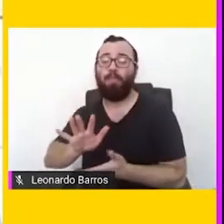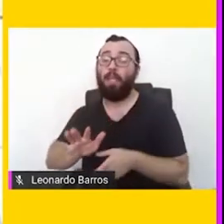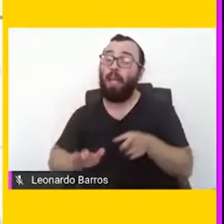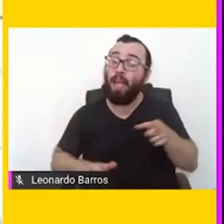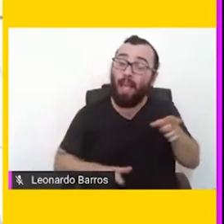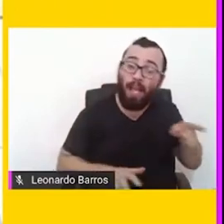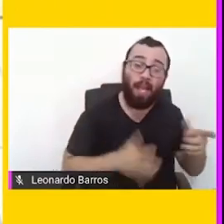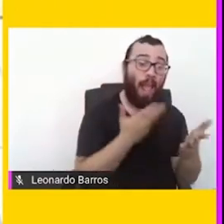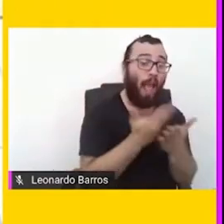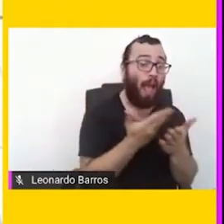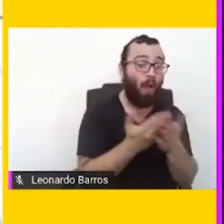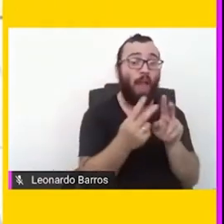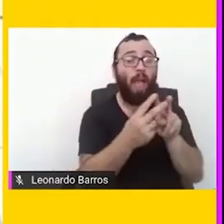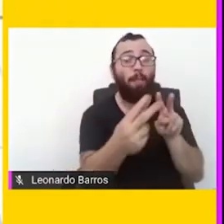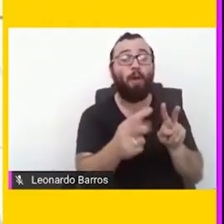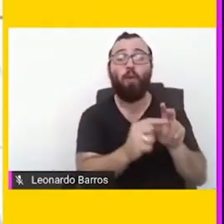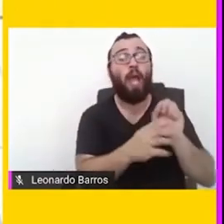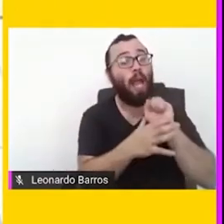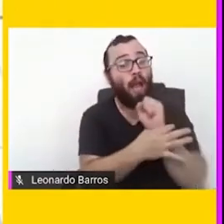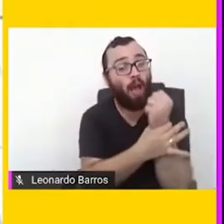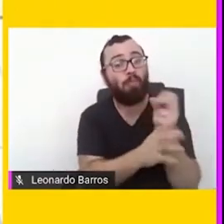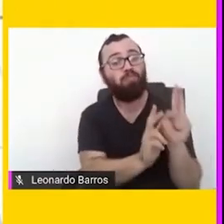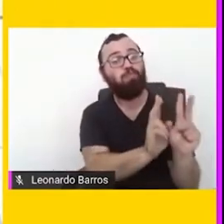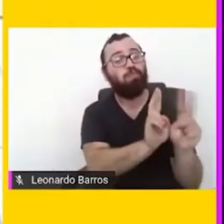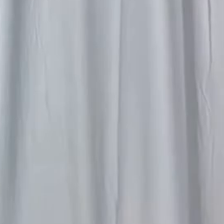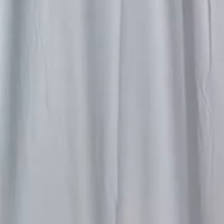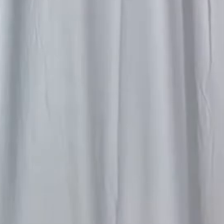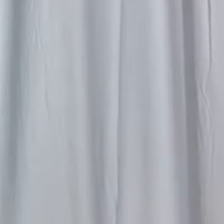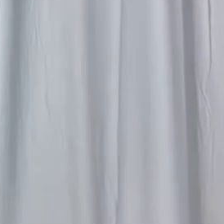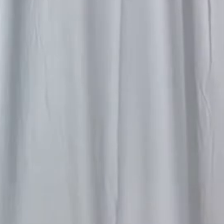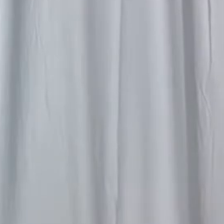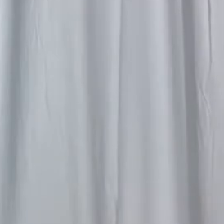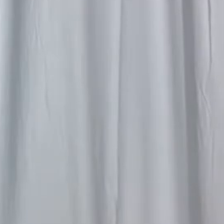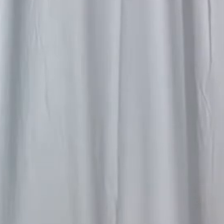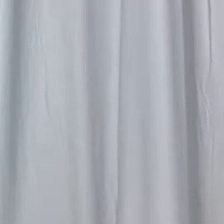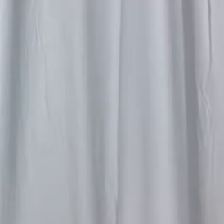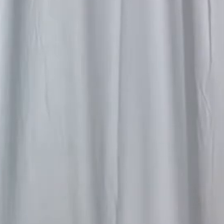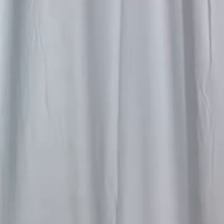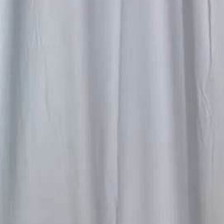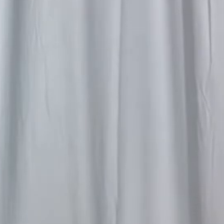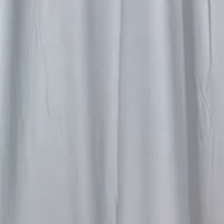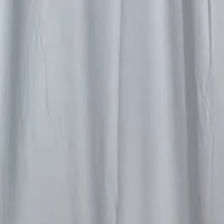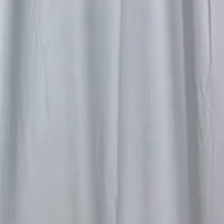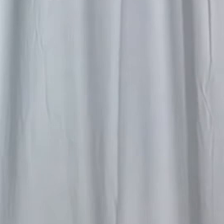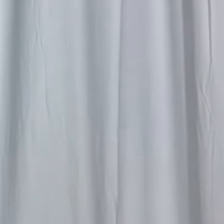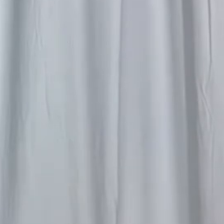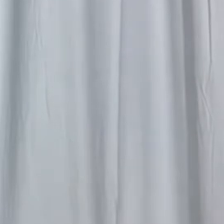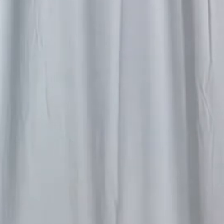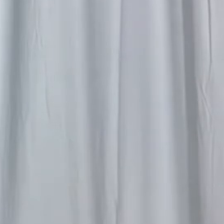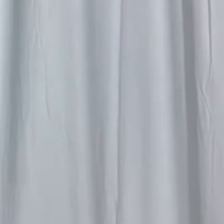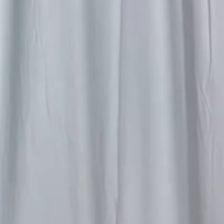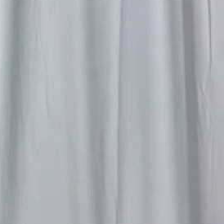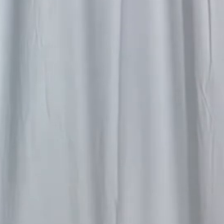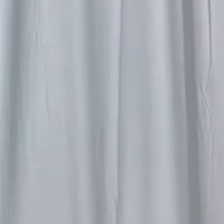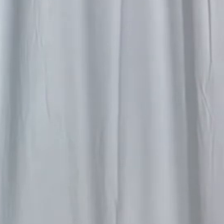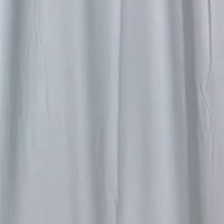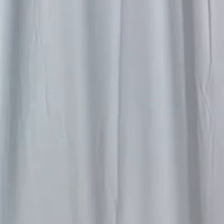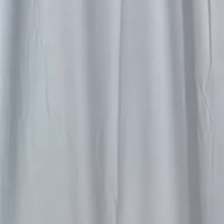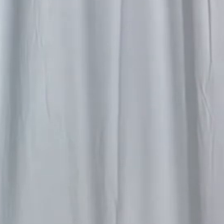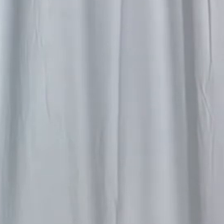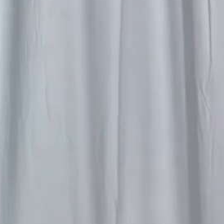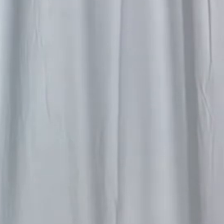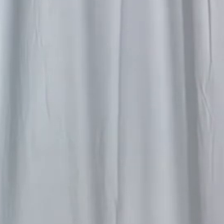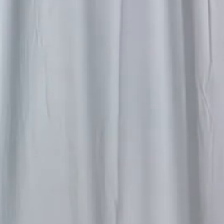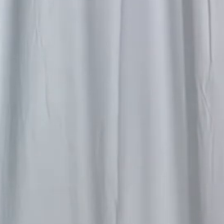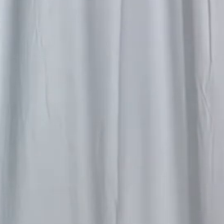remota pelo menos garante o funcionamento da educação. As atividades ao vivo são transmitidas pelo canal do YouTube, extensão